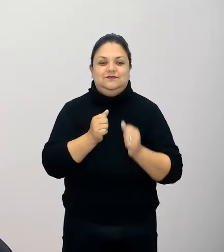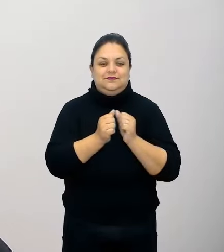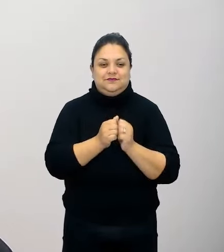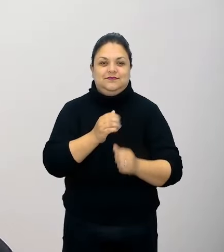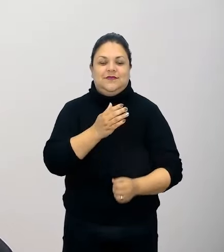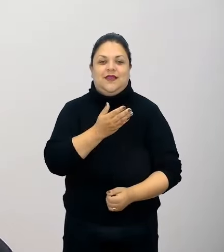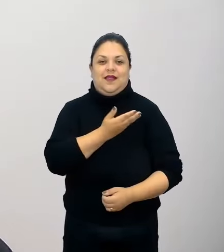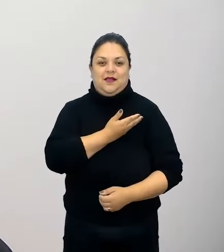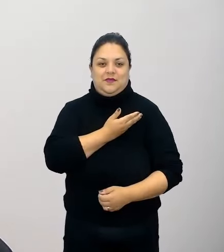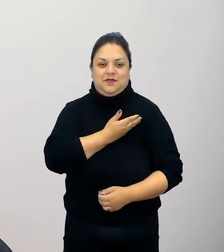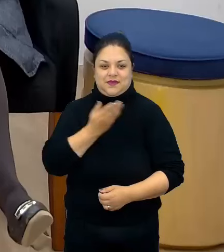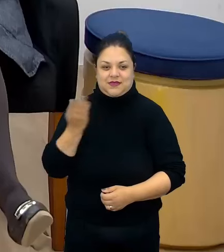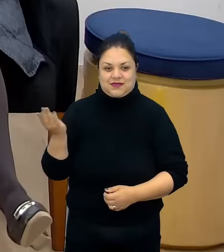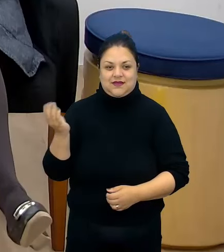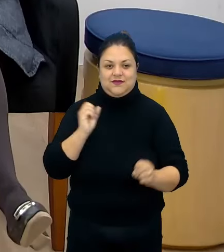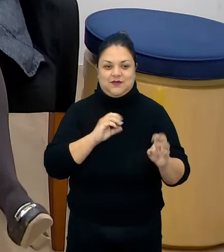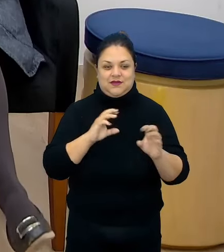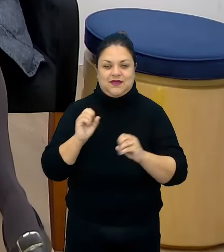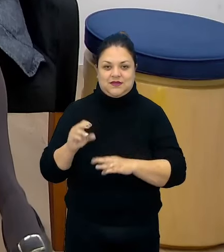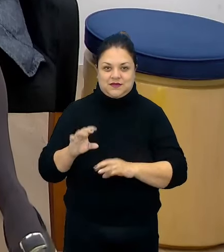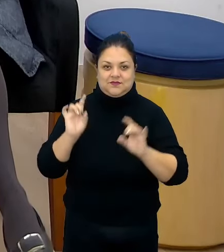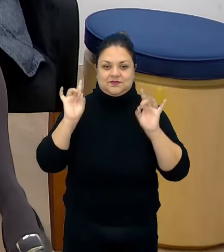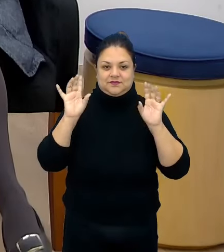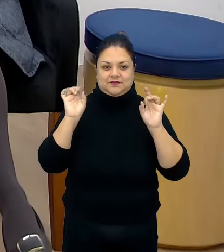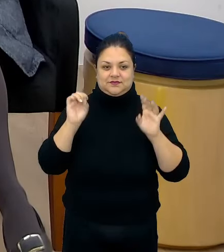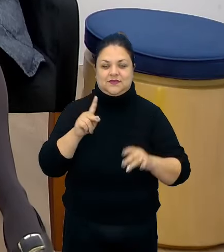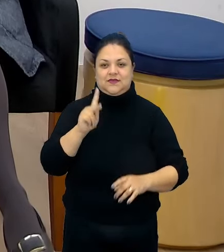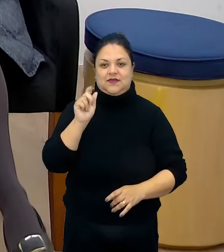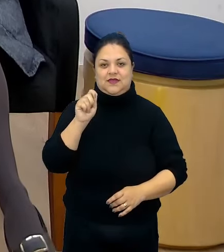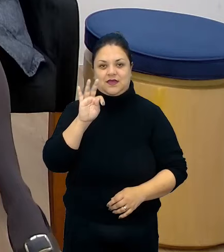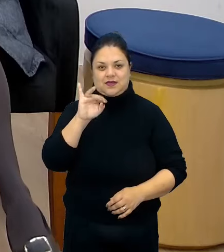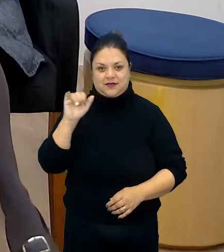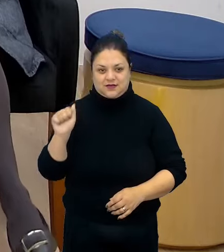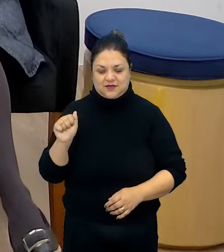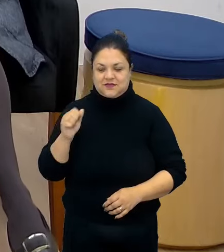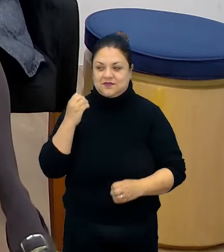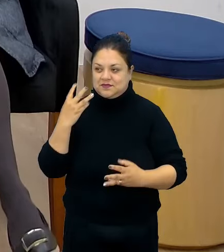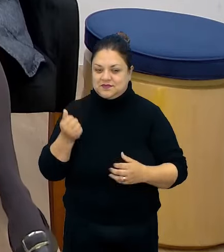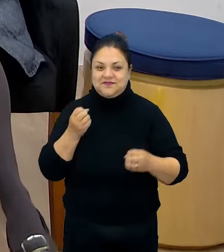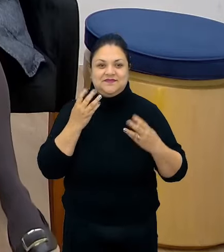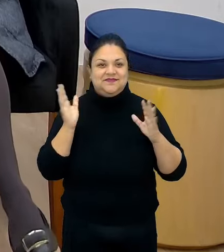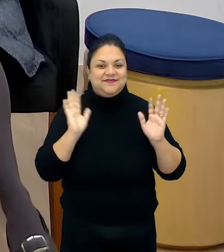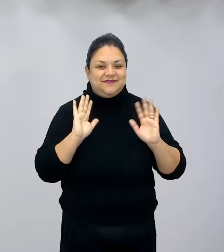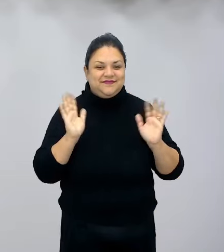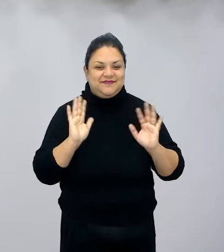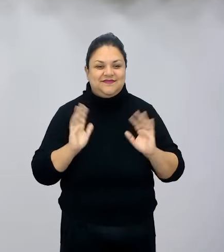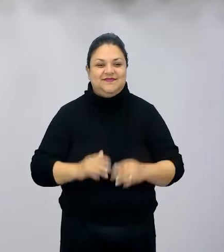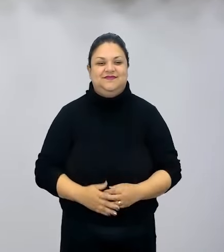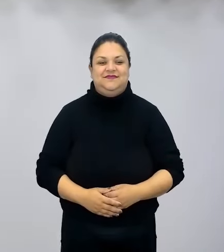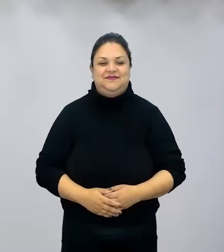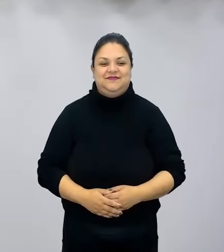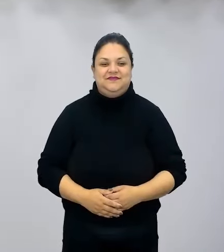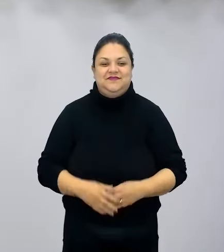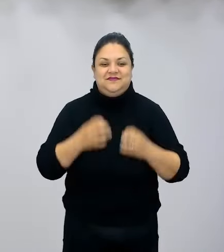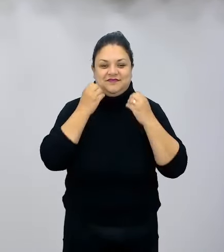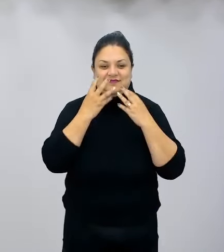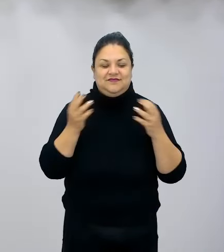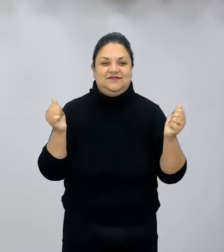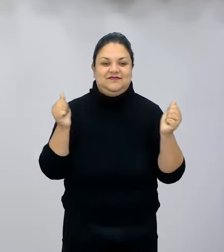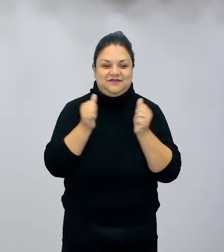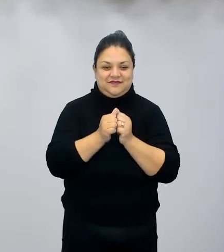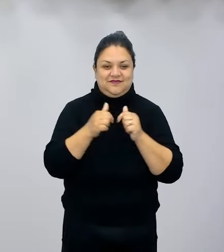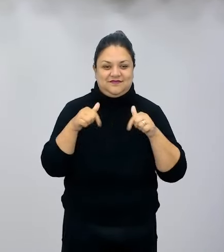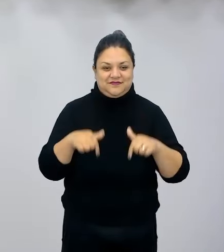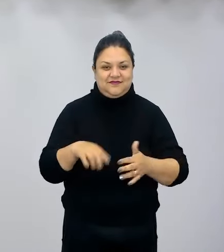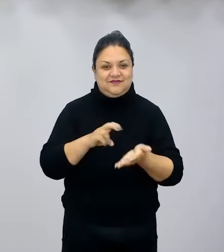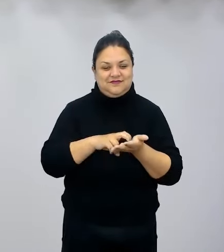Educação Especial, Kátia, tudo bem? Oi, Tânia. Olá a todos, que alegria estarmos juntos nessa